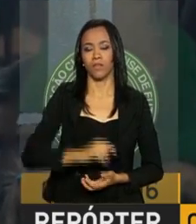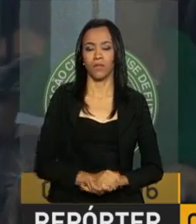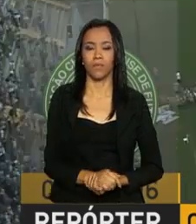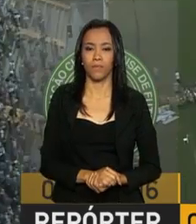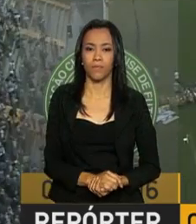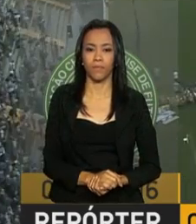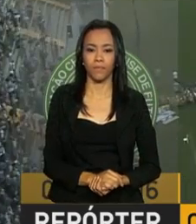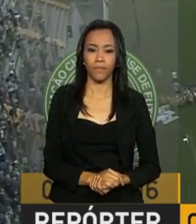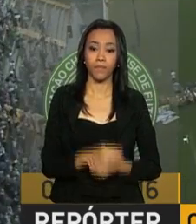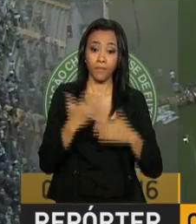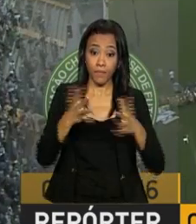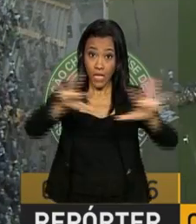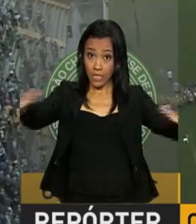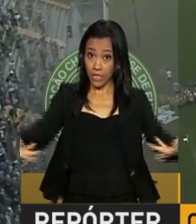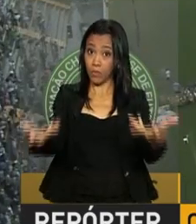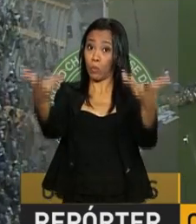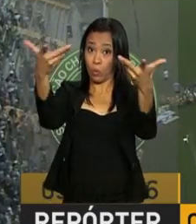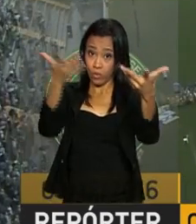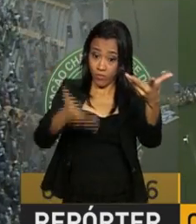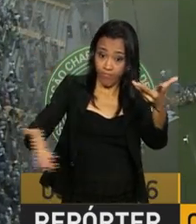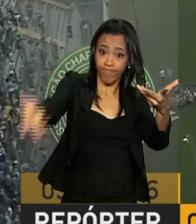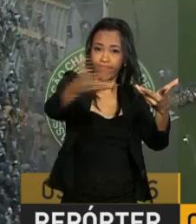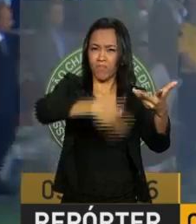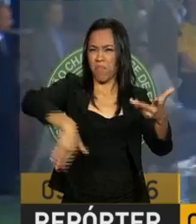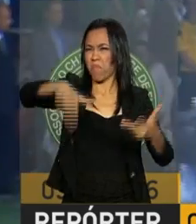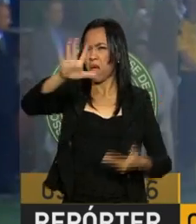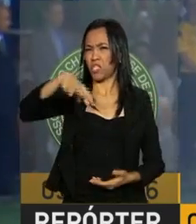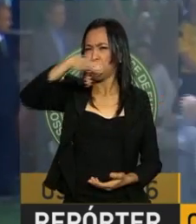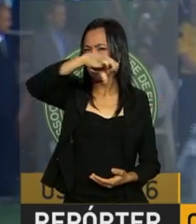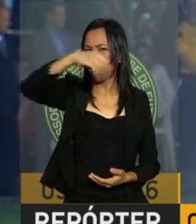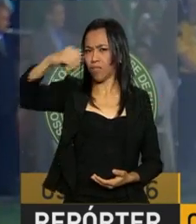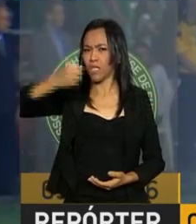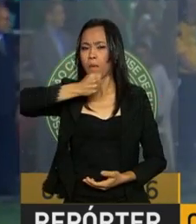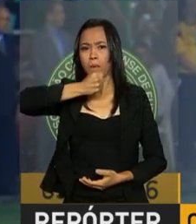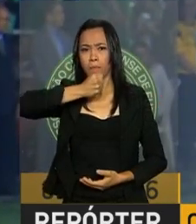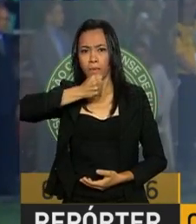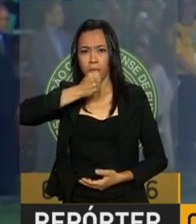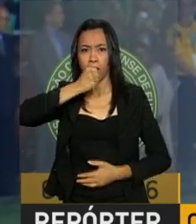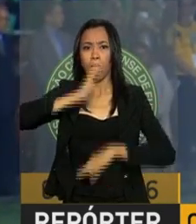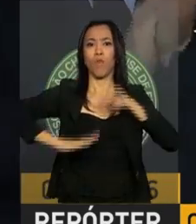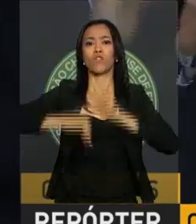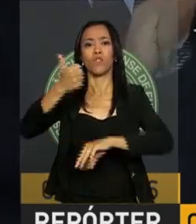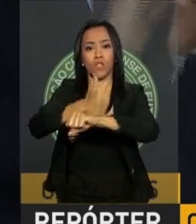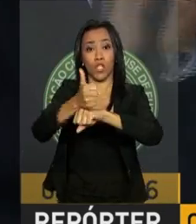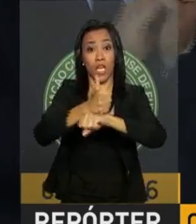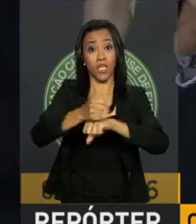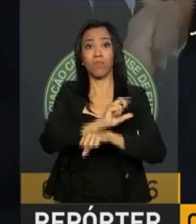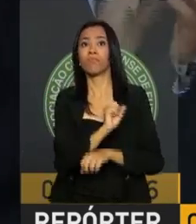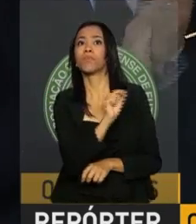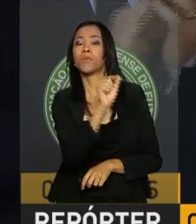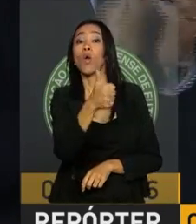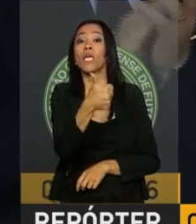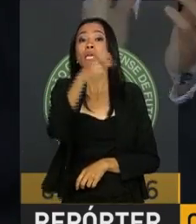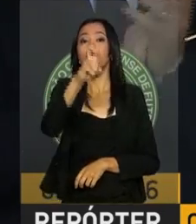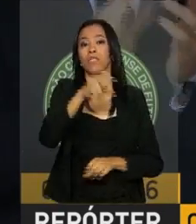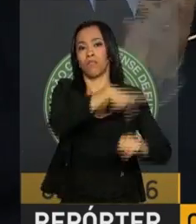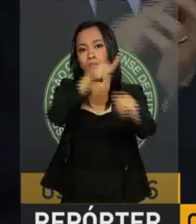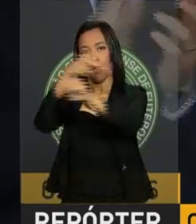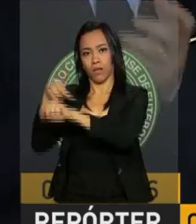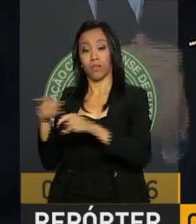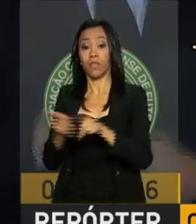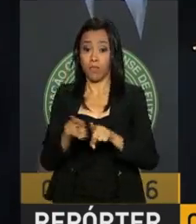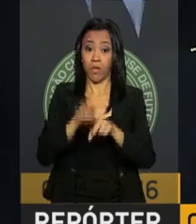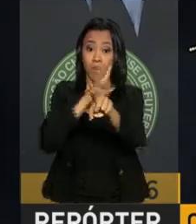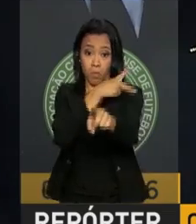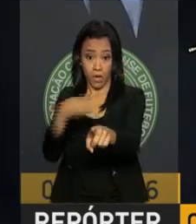enlutados. A cerimônia foi registrada por mais de 900 jornalistas de 15 países. O presidente da FIFA também deixou